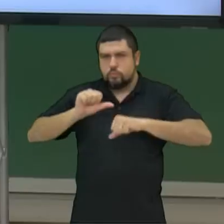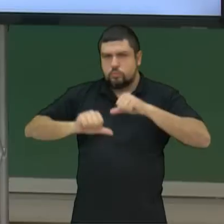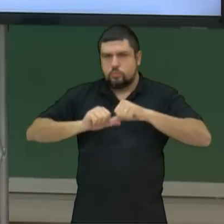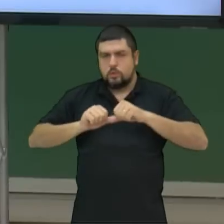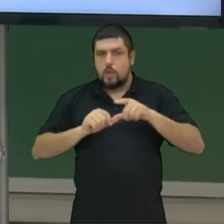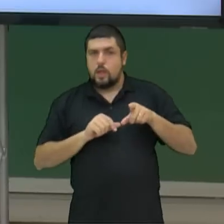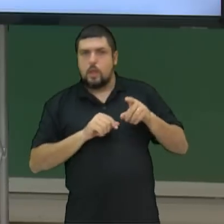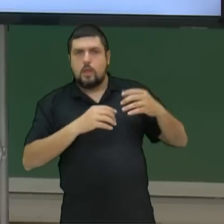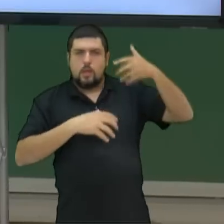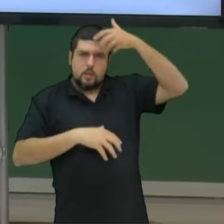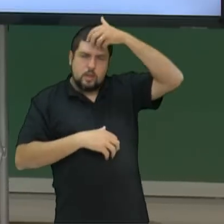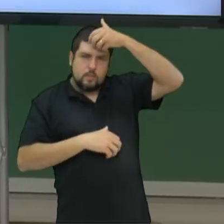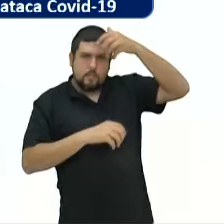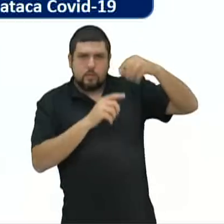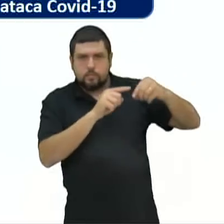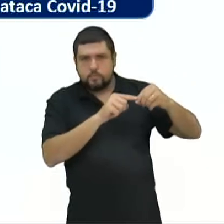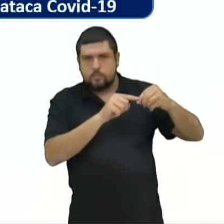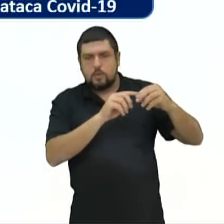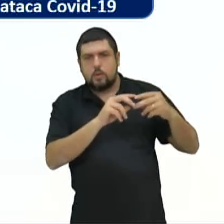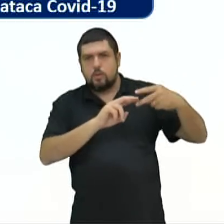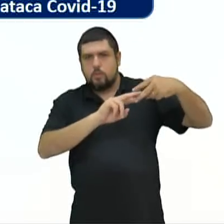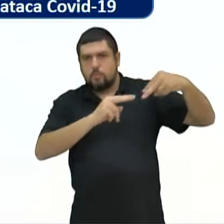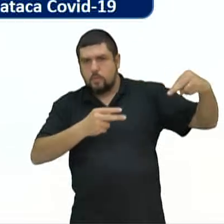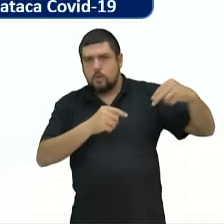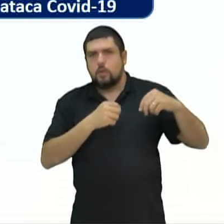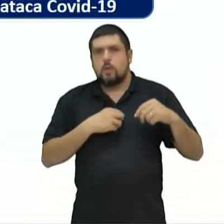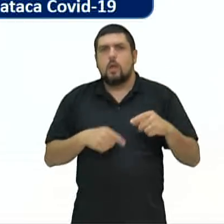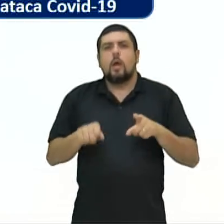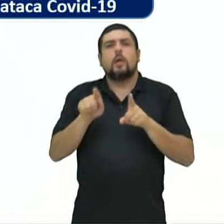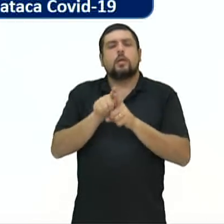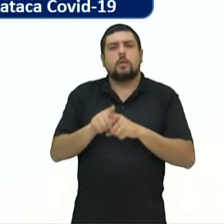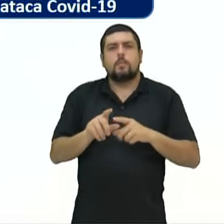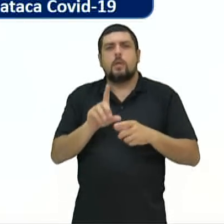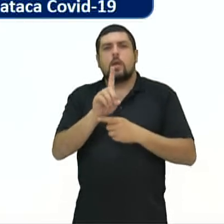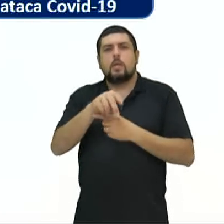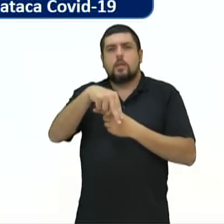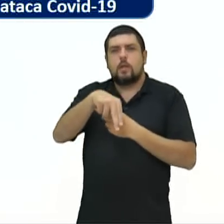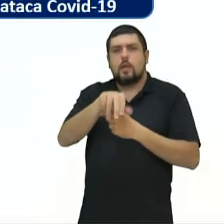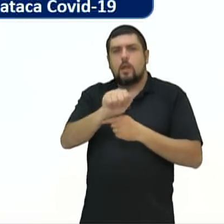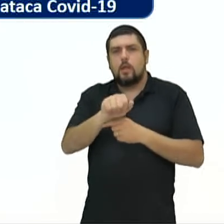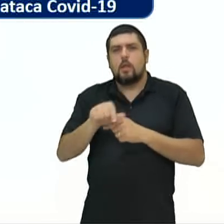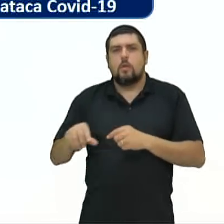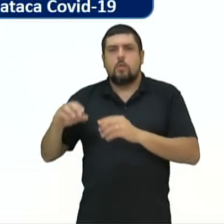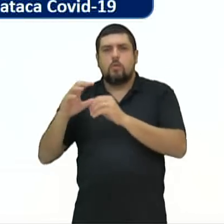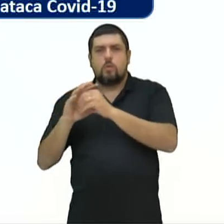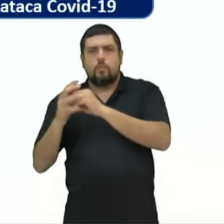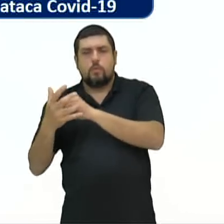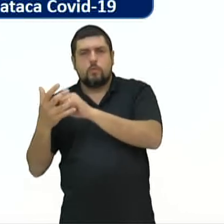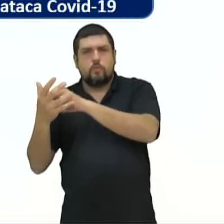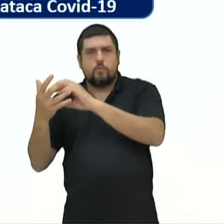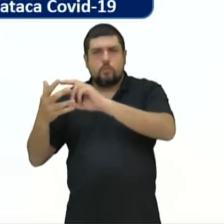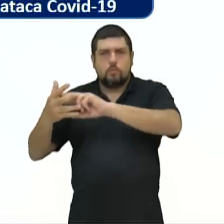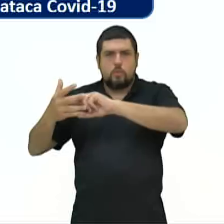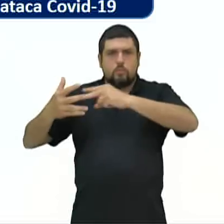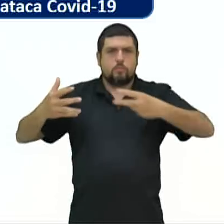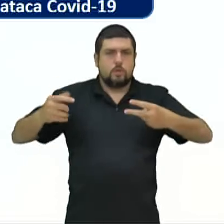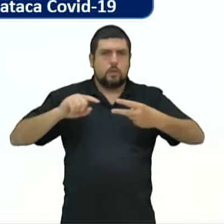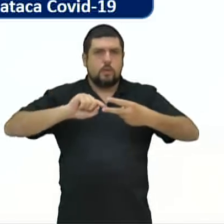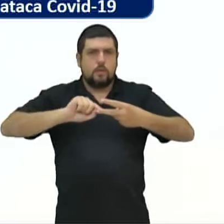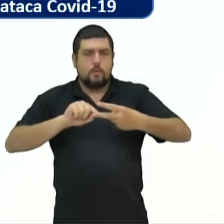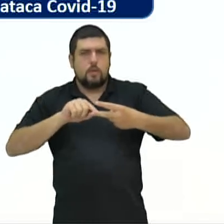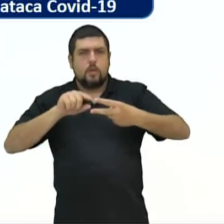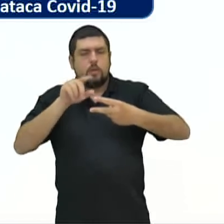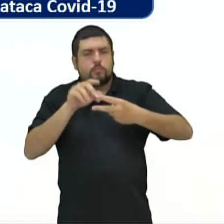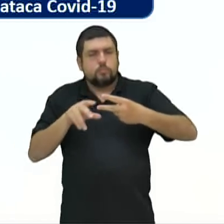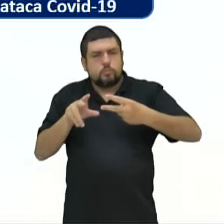chimpanzé. Aqui também tem a tecnologia do DNA recombinante, que eles foram lá, recortaram o pedaço do gene que interessava, né, o pedaço do DNA que